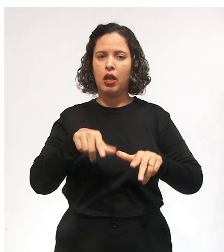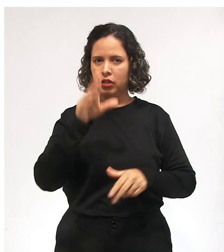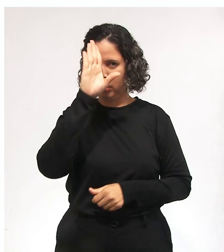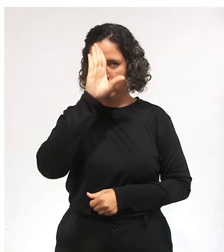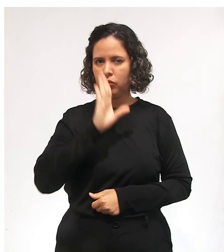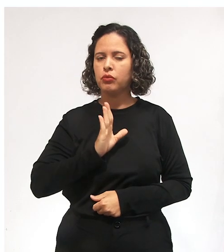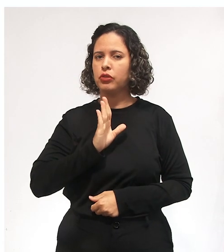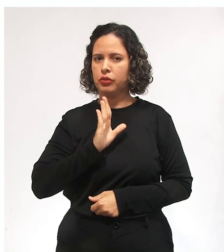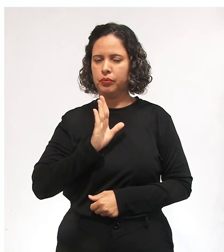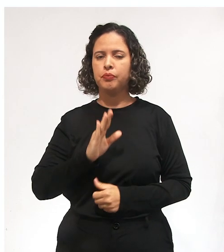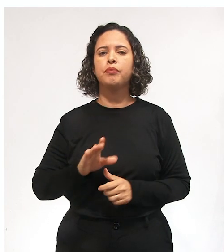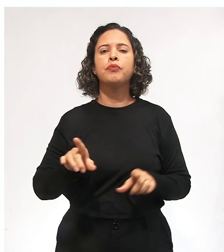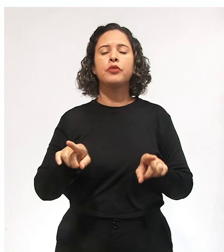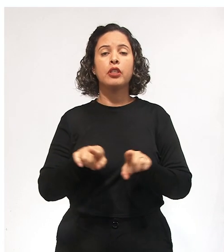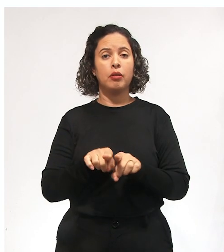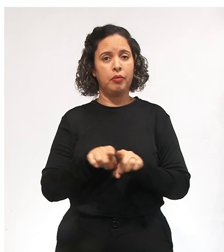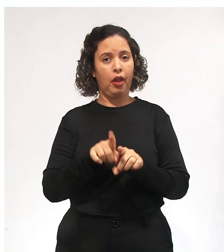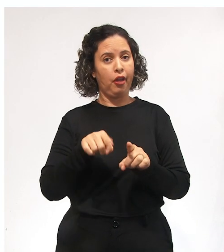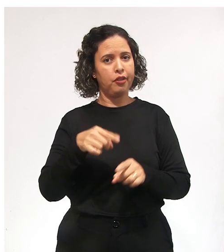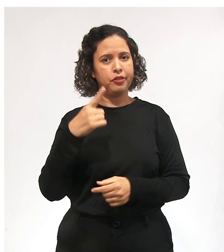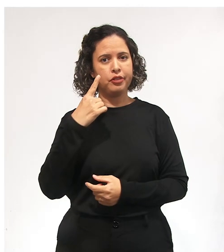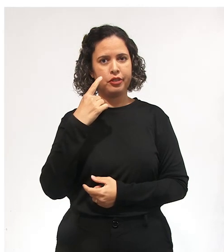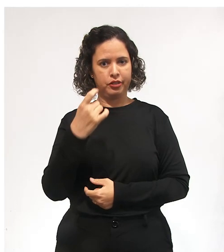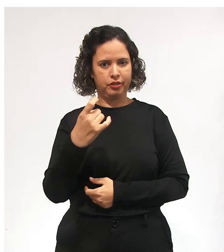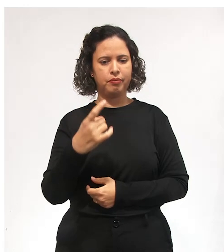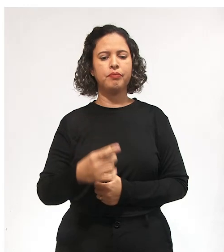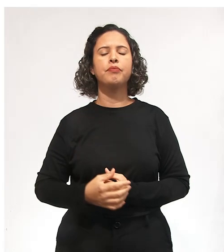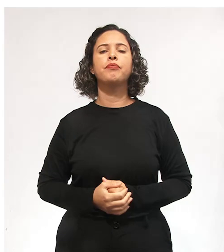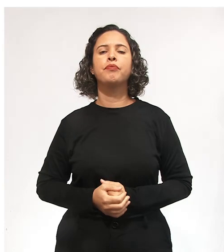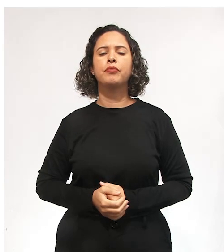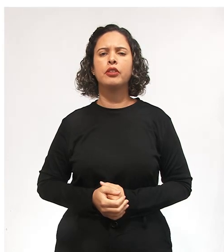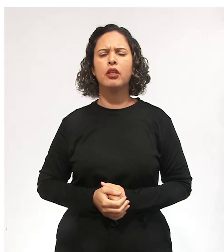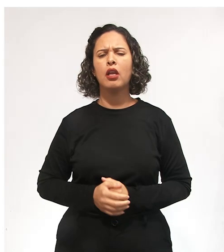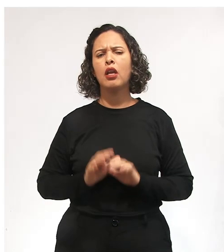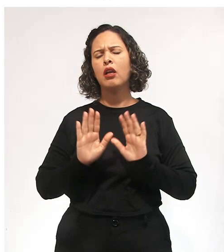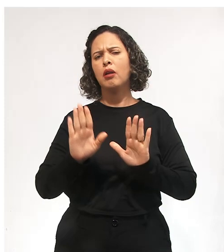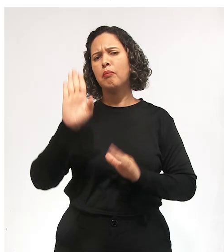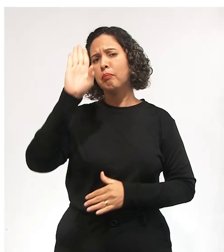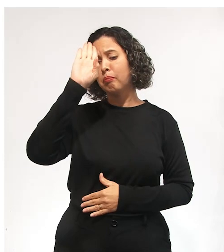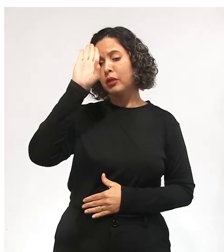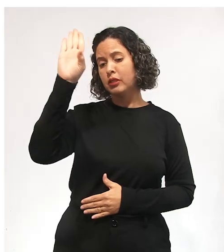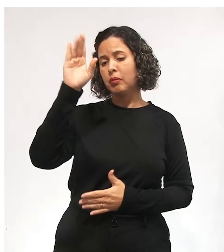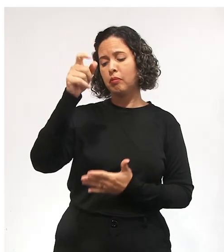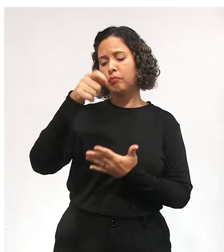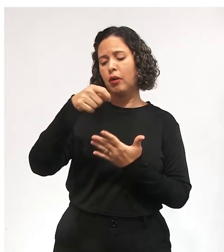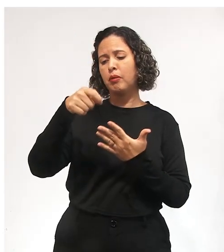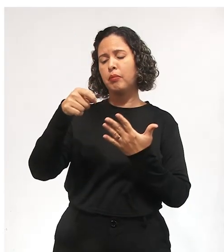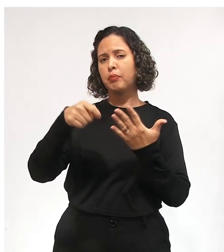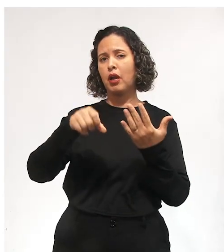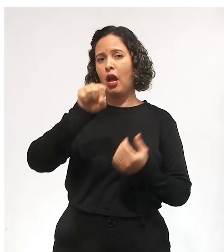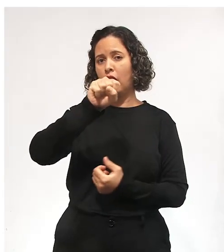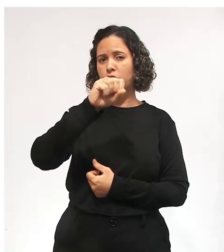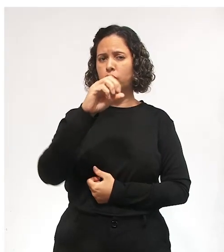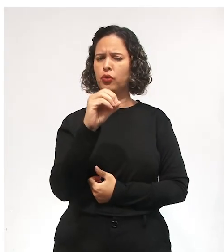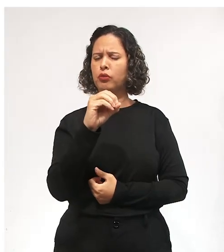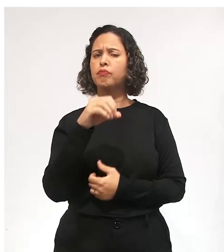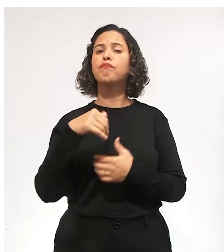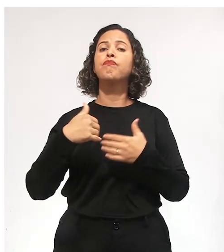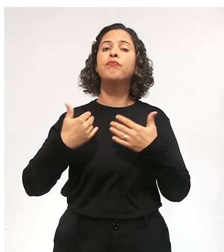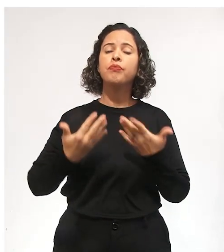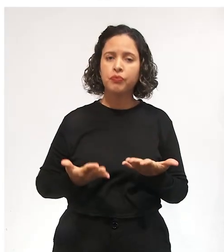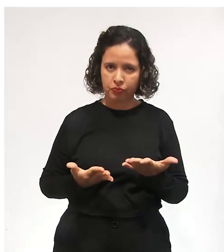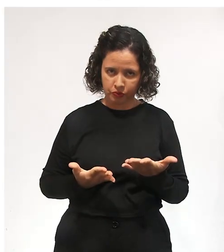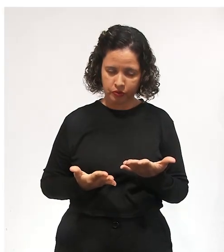plataforma gratuita e até muito interessante. E quais são as principais funções desse sistema operacional? O